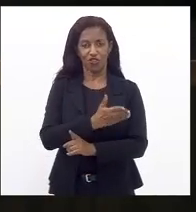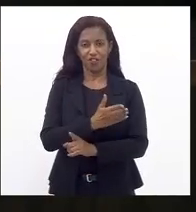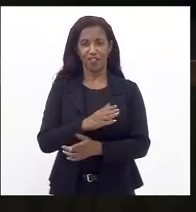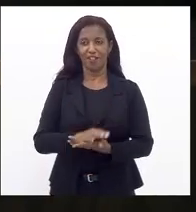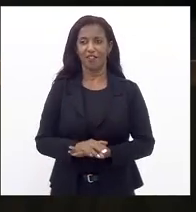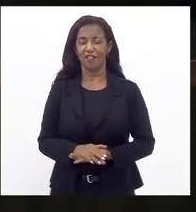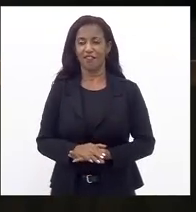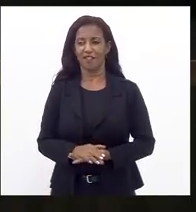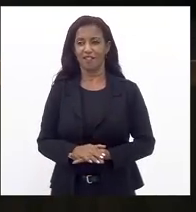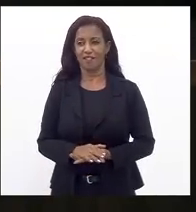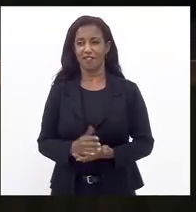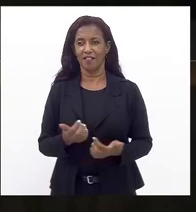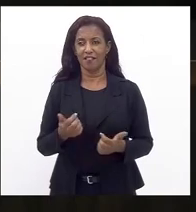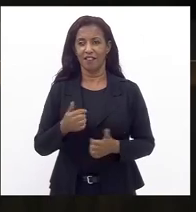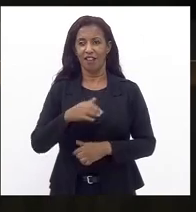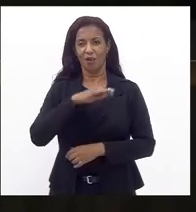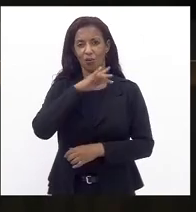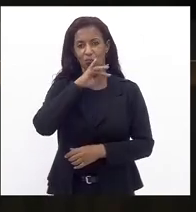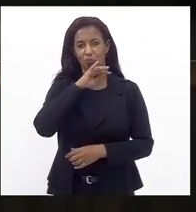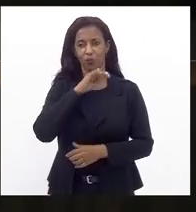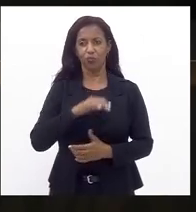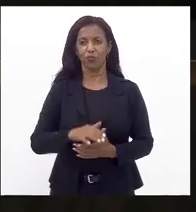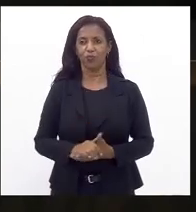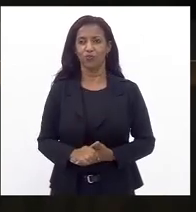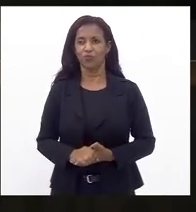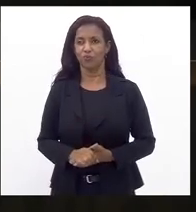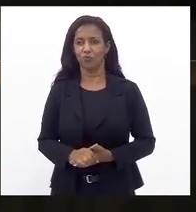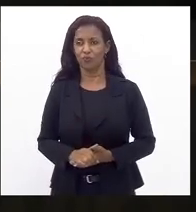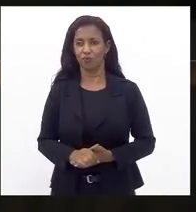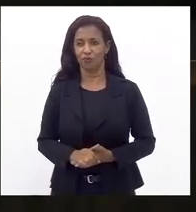está avaliada em